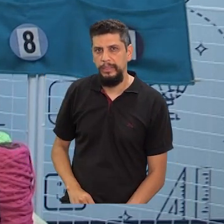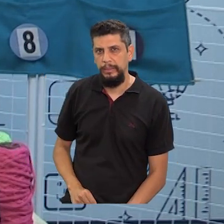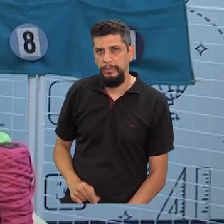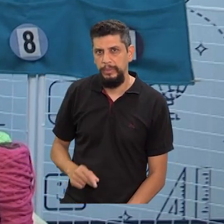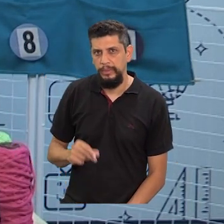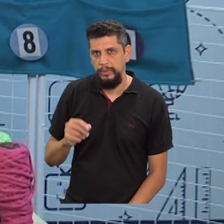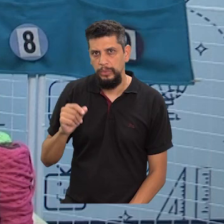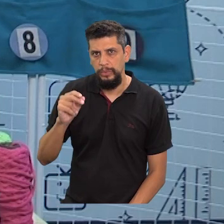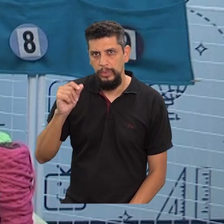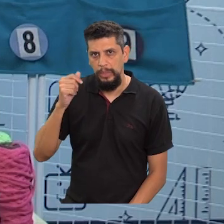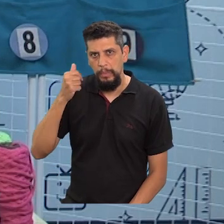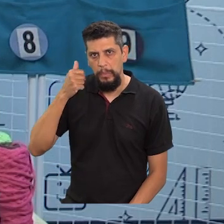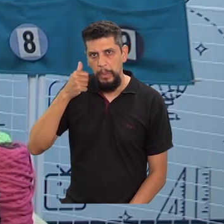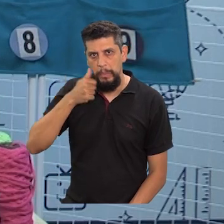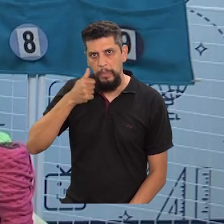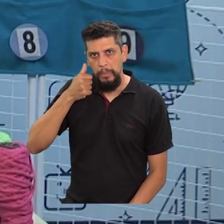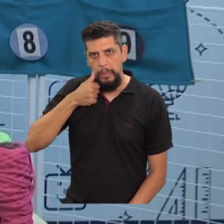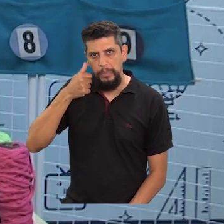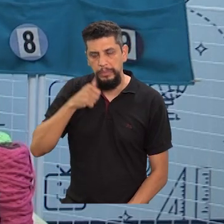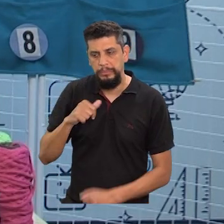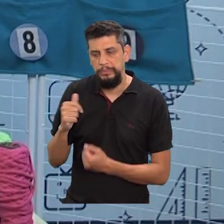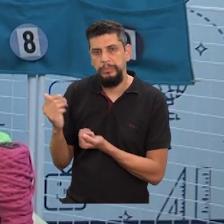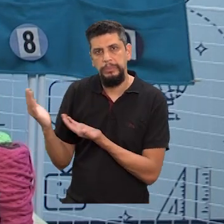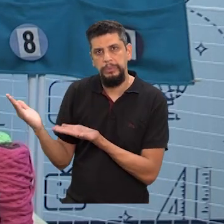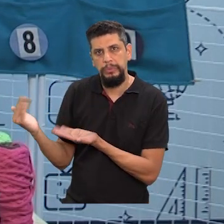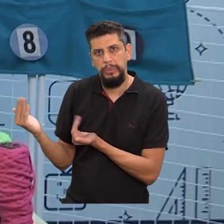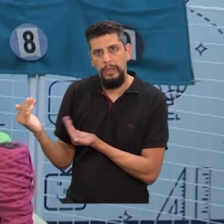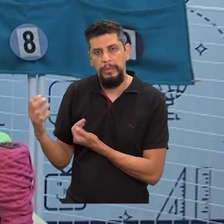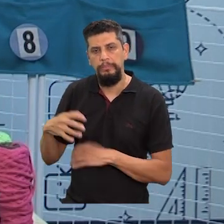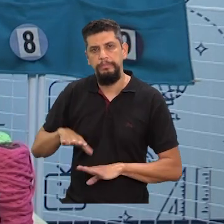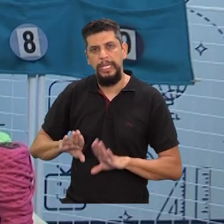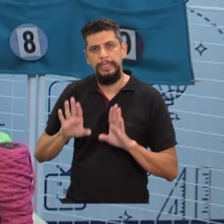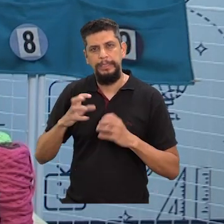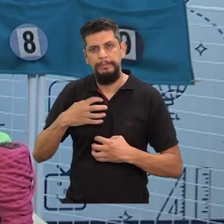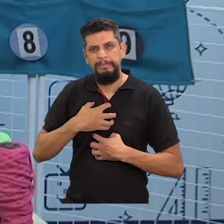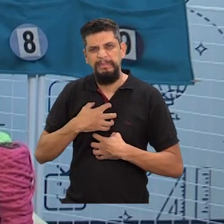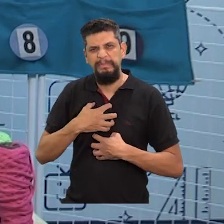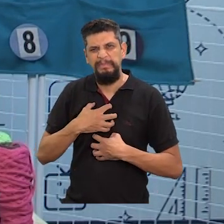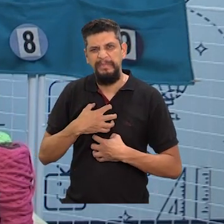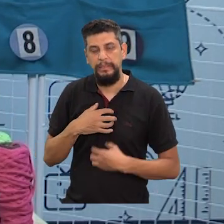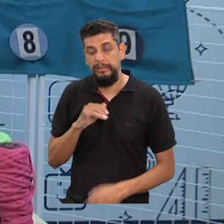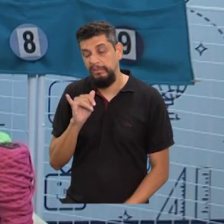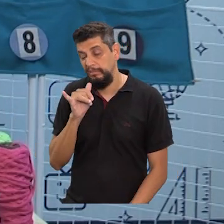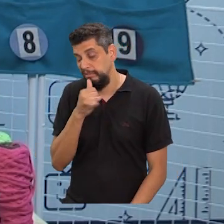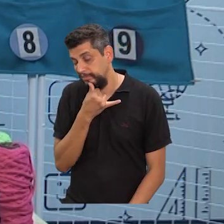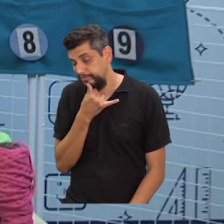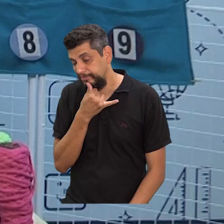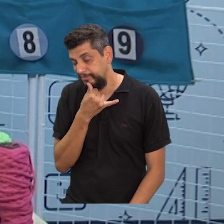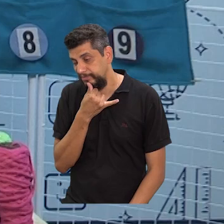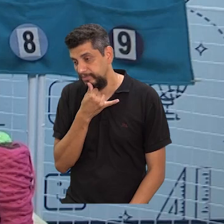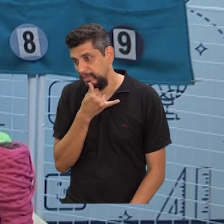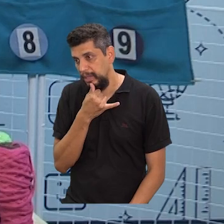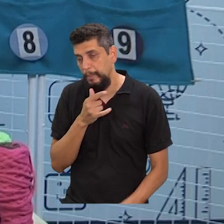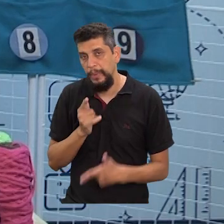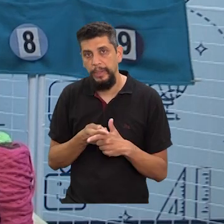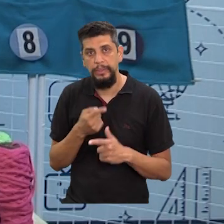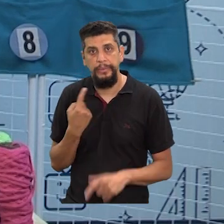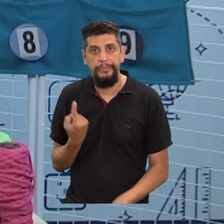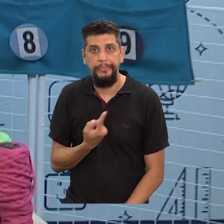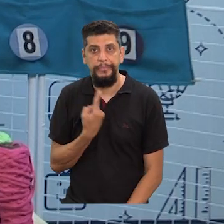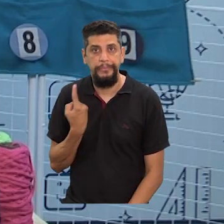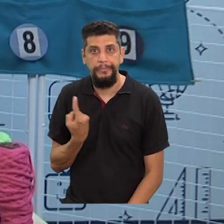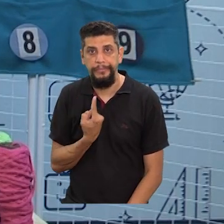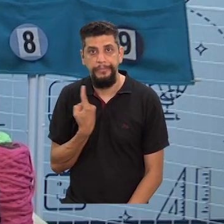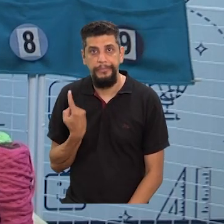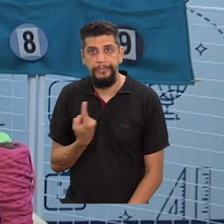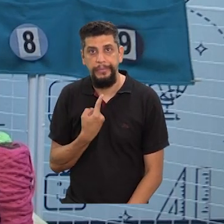de muito tempo, se tornou uma linda jovem, mas se sentiu um pouco entediada. Estava aborrecida, pois só vivia ali